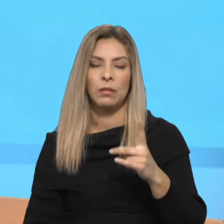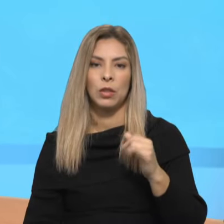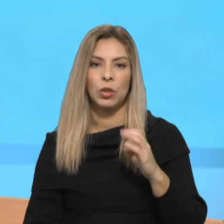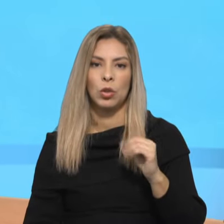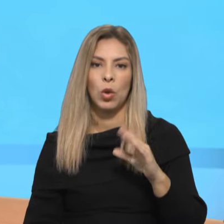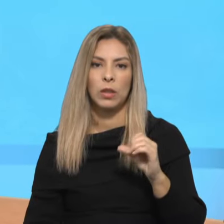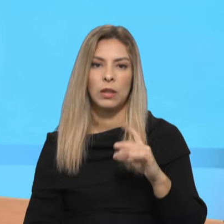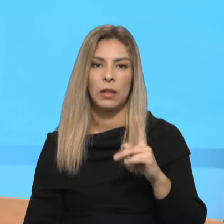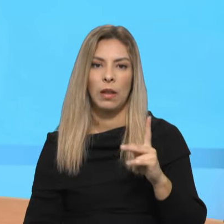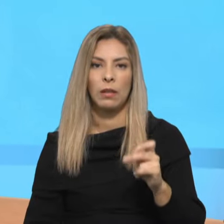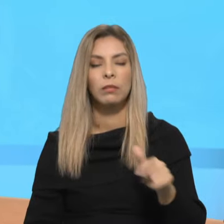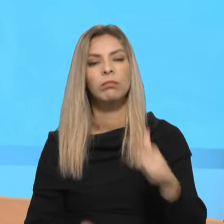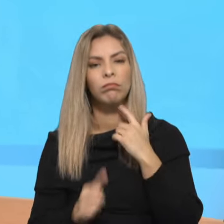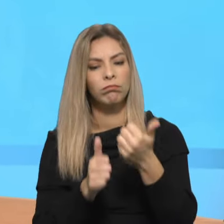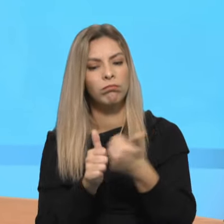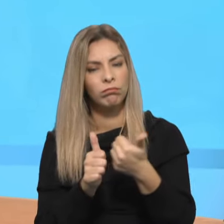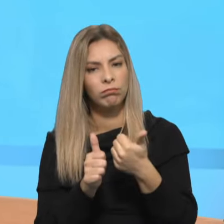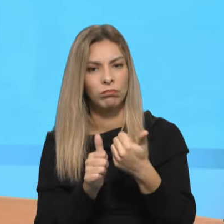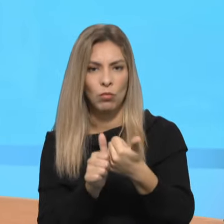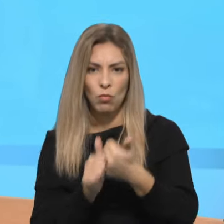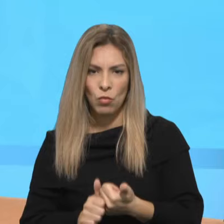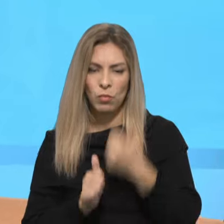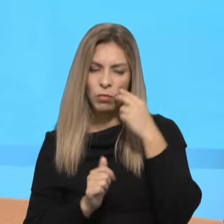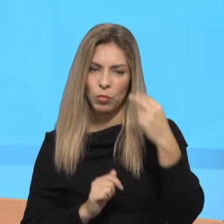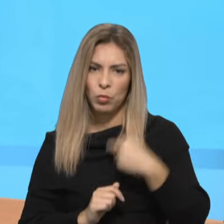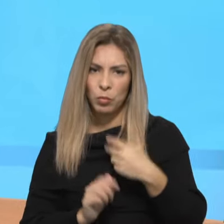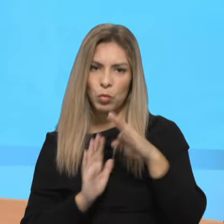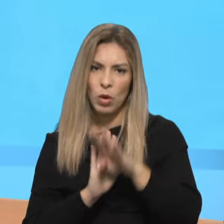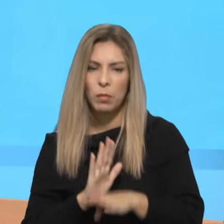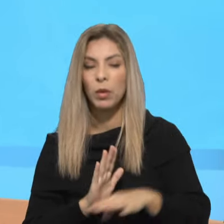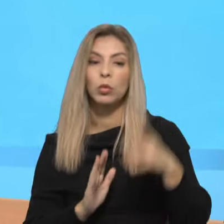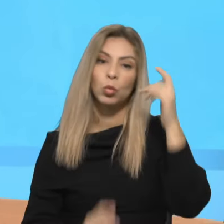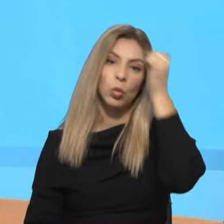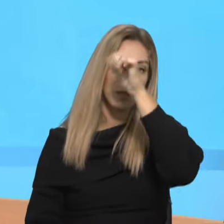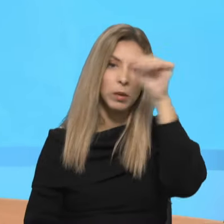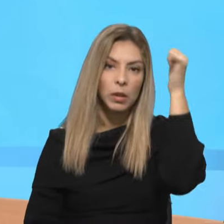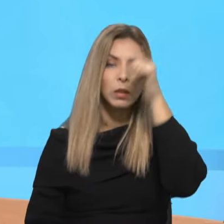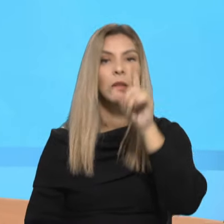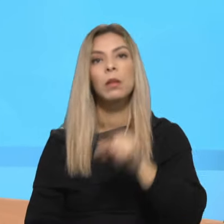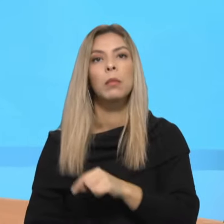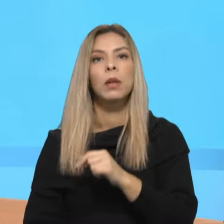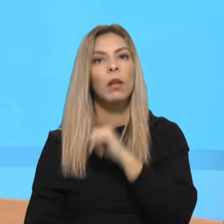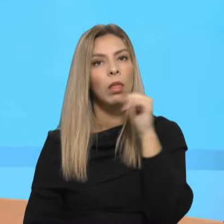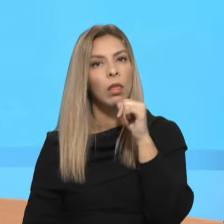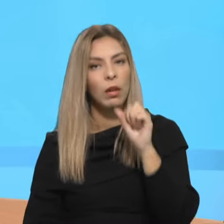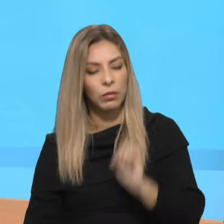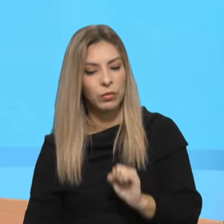Imaculada Conceição. Sigam o nosso programa, de segunda à sexta-feira, e no domingo o programa Centro TV 7, que é emitido também